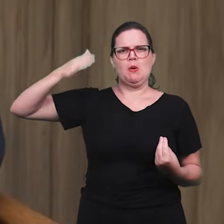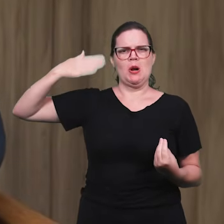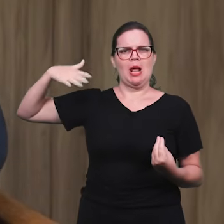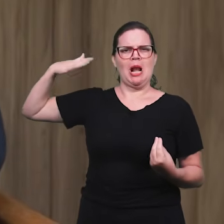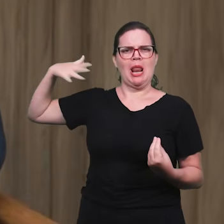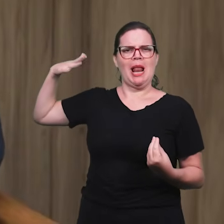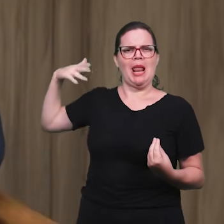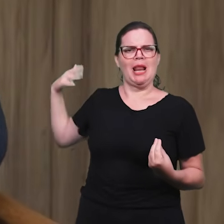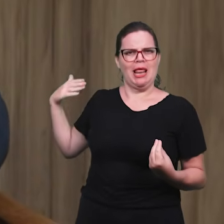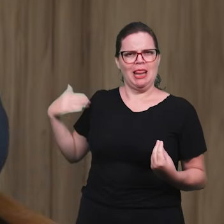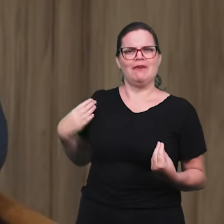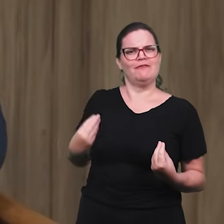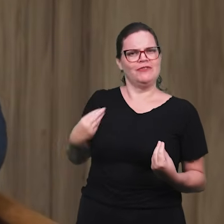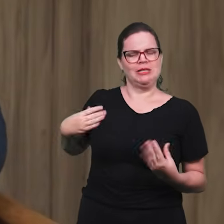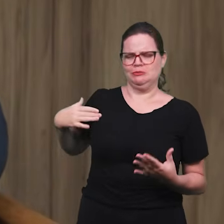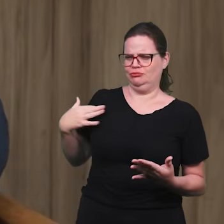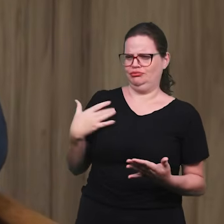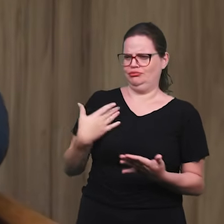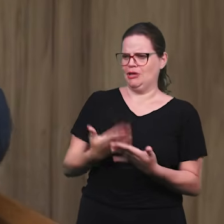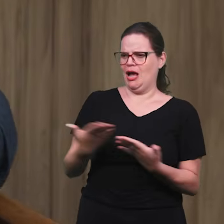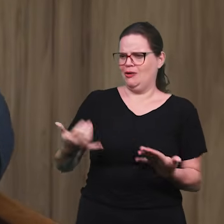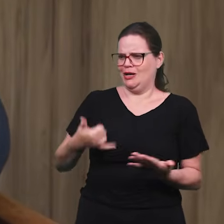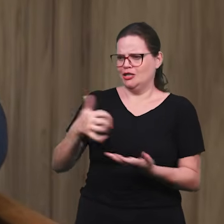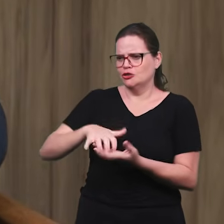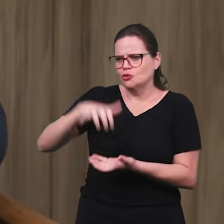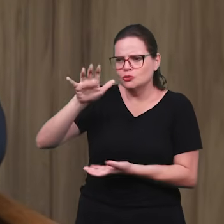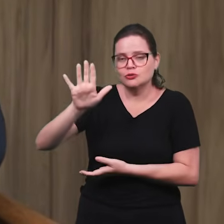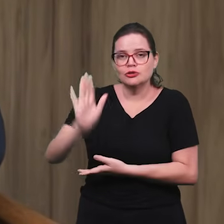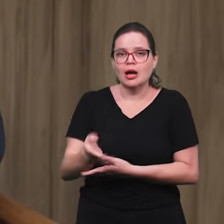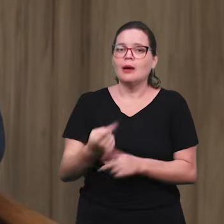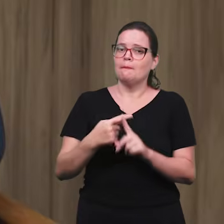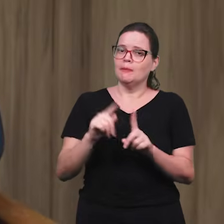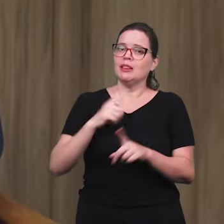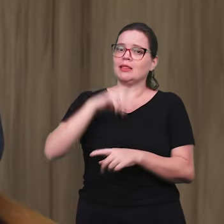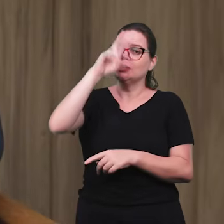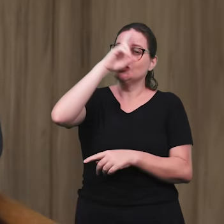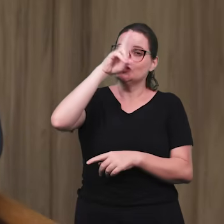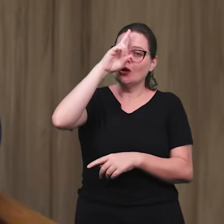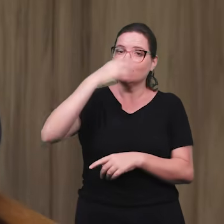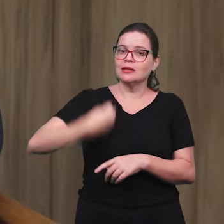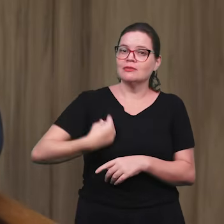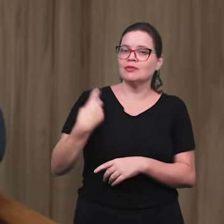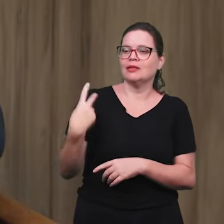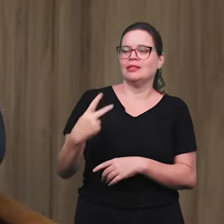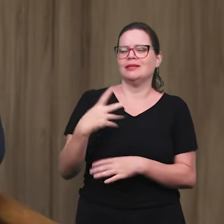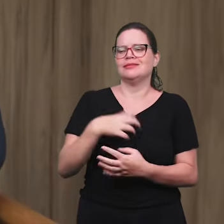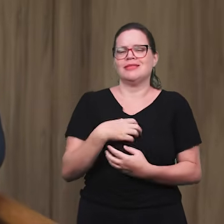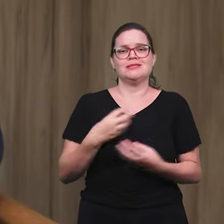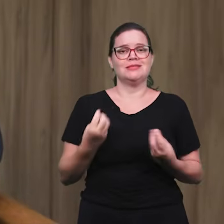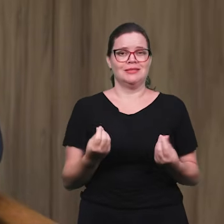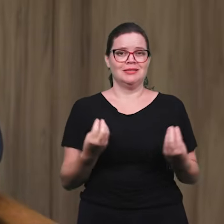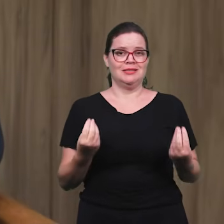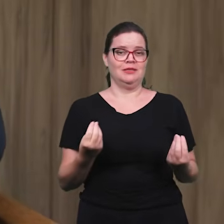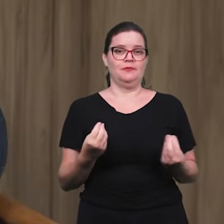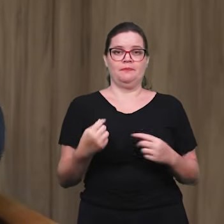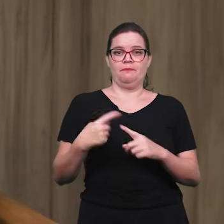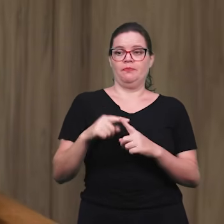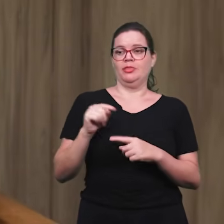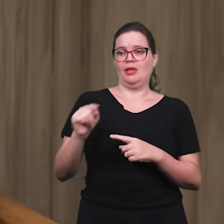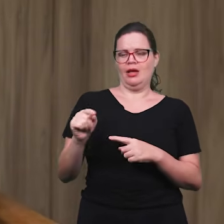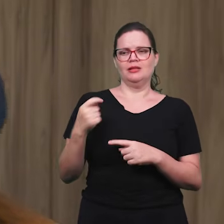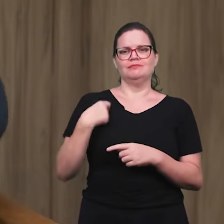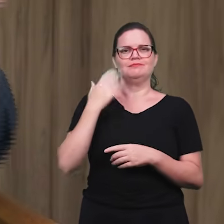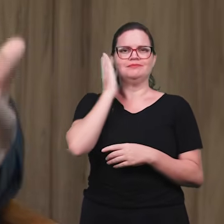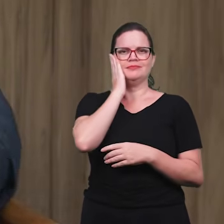de vida, né, de ter chegado a essa fase tão importante, ele tem um histórico de vida e mesmo assim ele é muito sensível. Porque ele